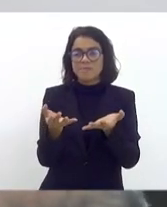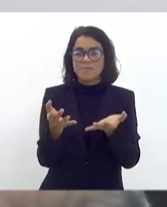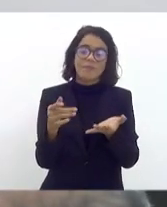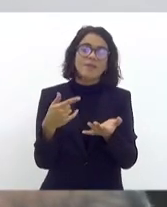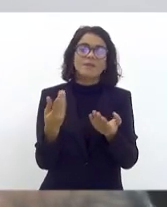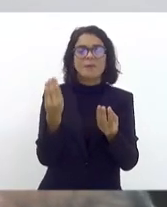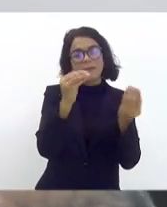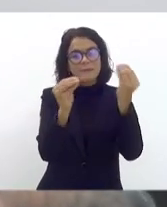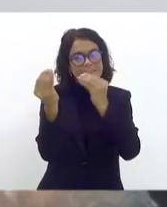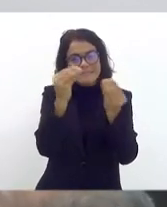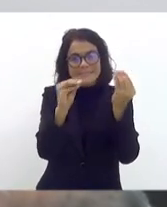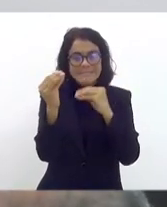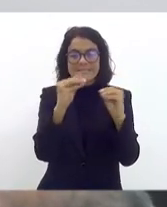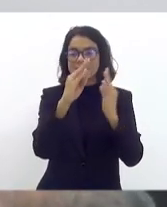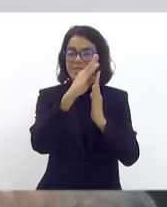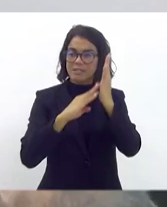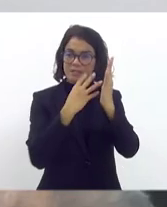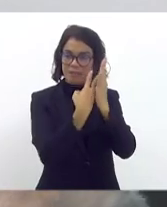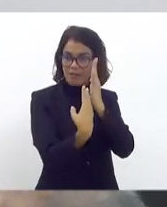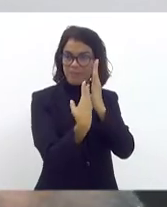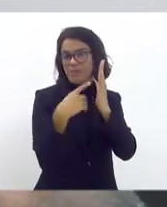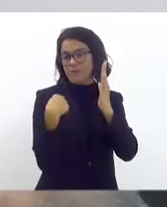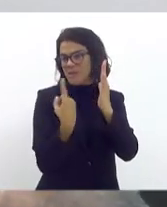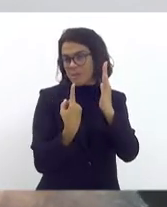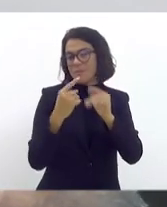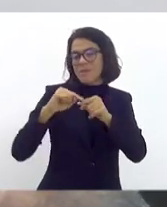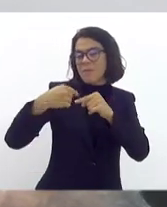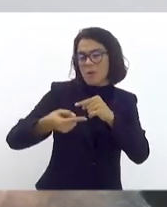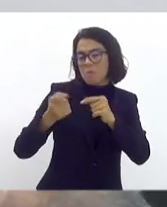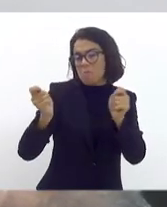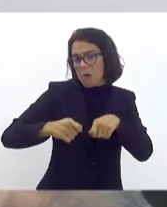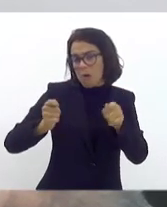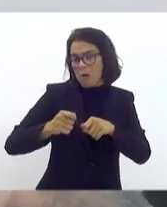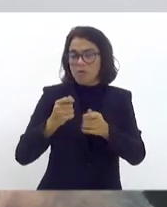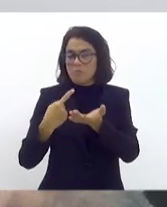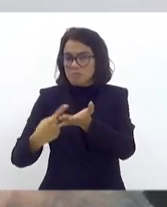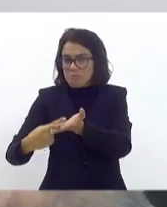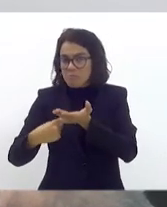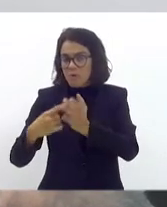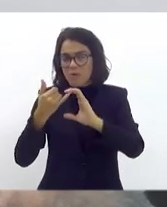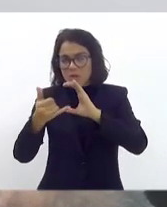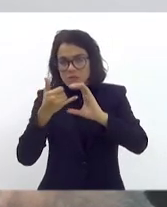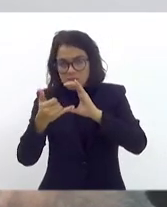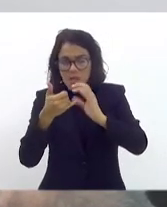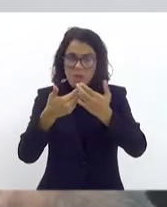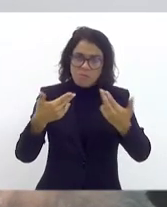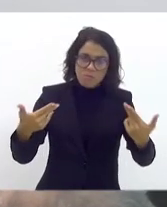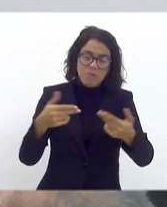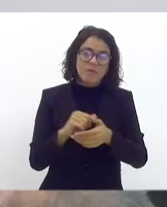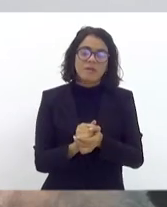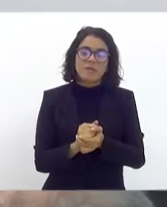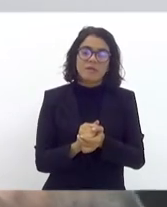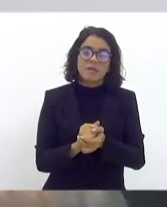e montar juntos esse cronograma. Depois a gente pode consolidar por via de WhatsApp, enfim, e